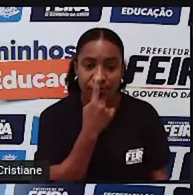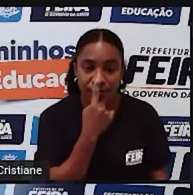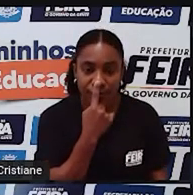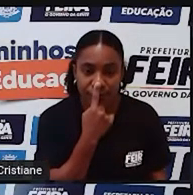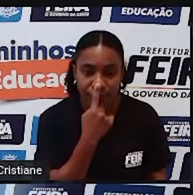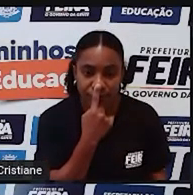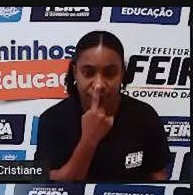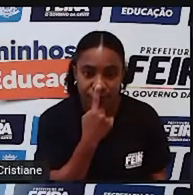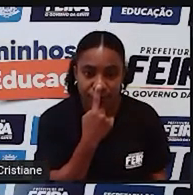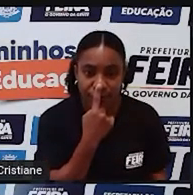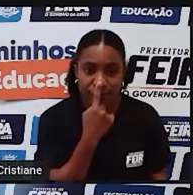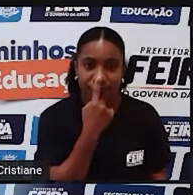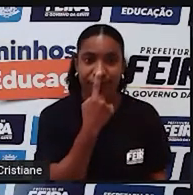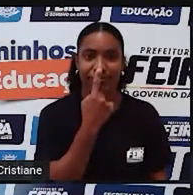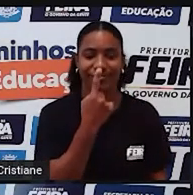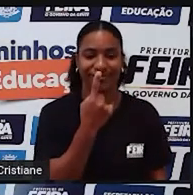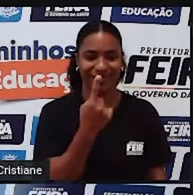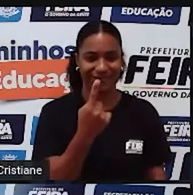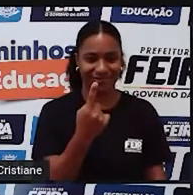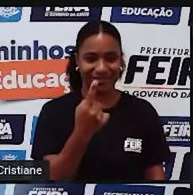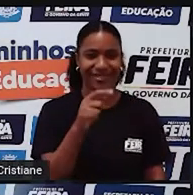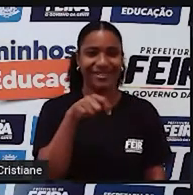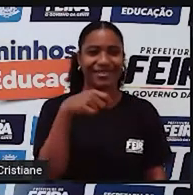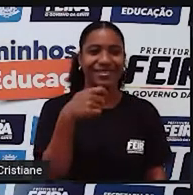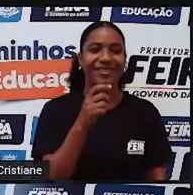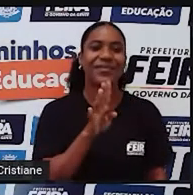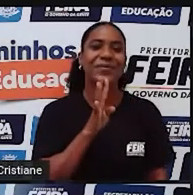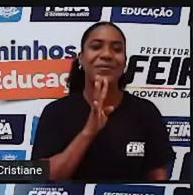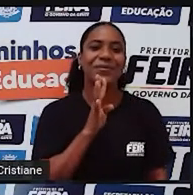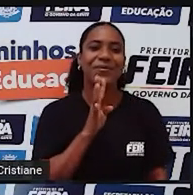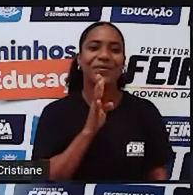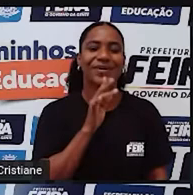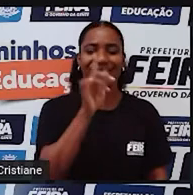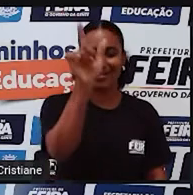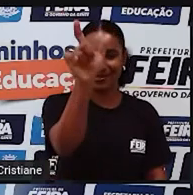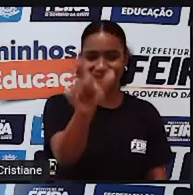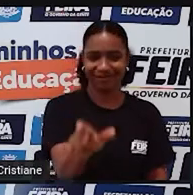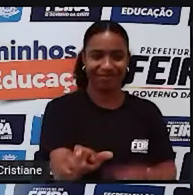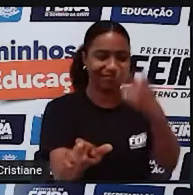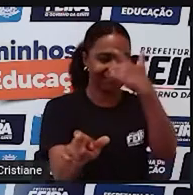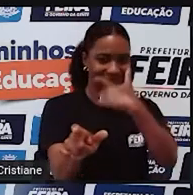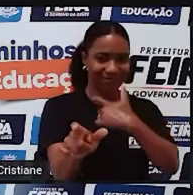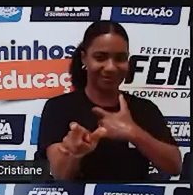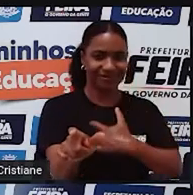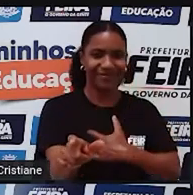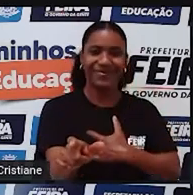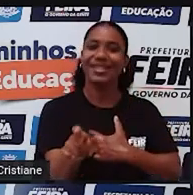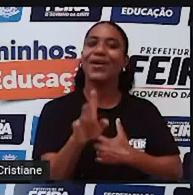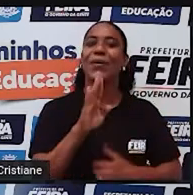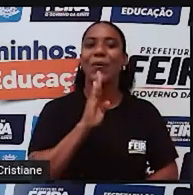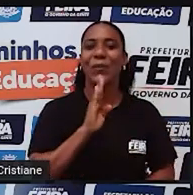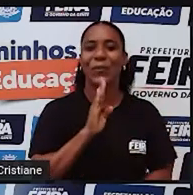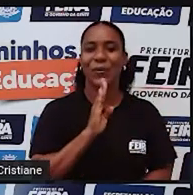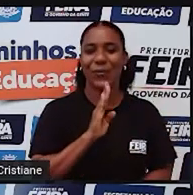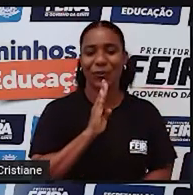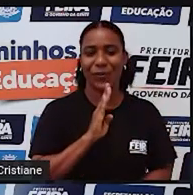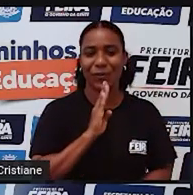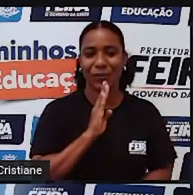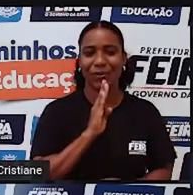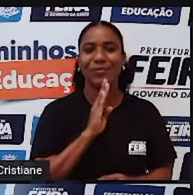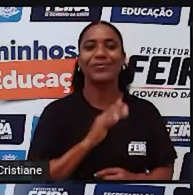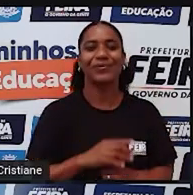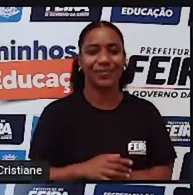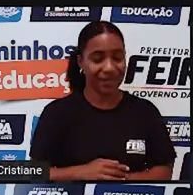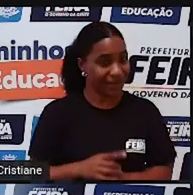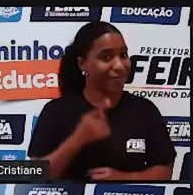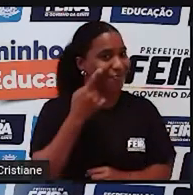isso, demonstram que conhecem as almas um do outro. Olha que coisa interessante, né? A história